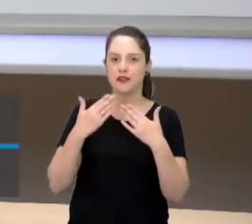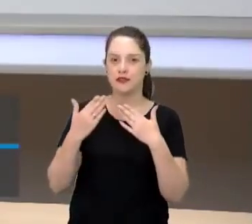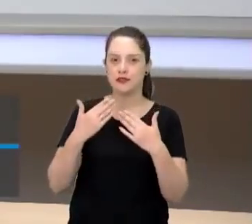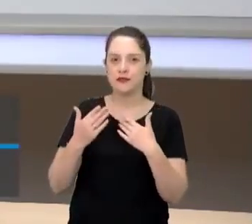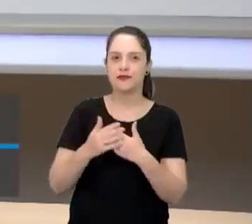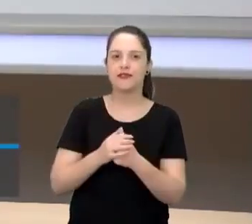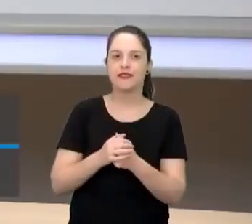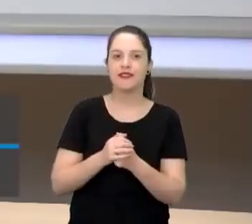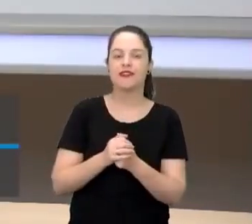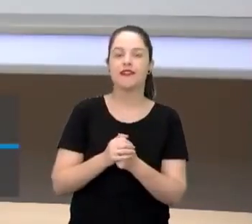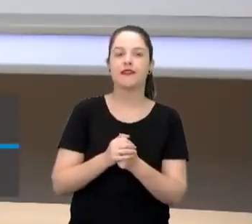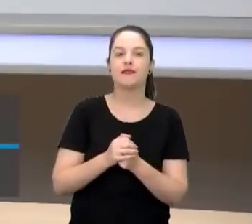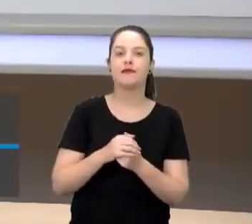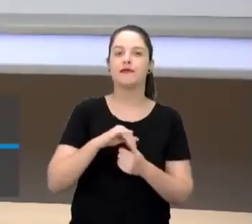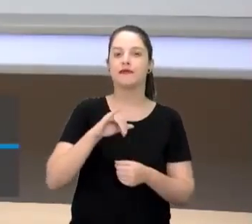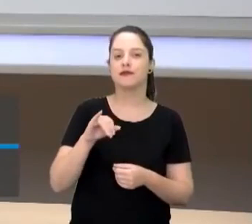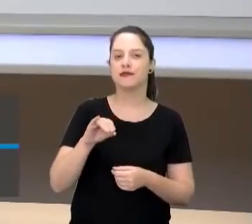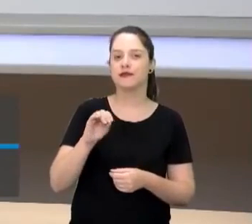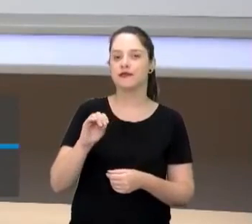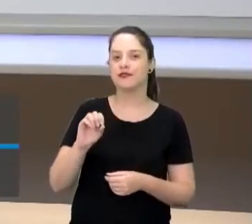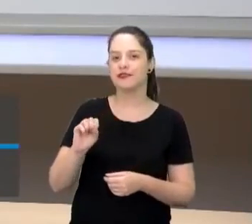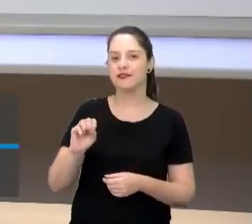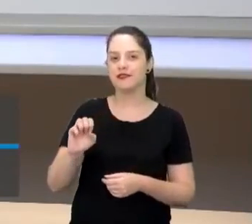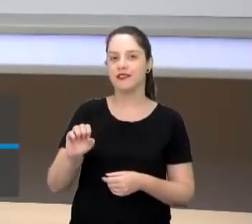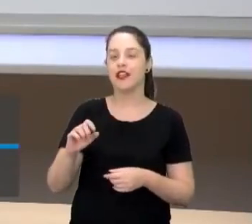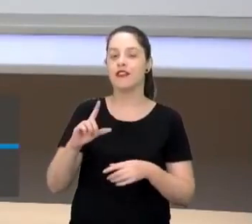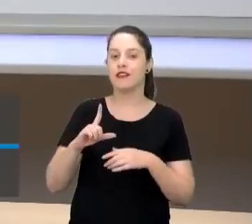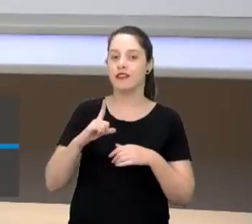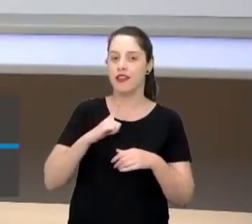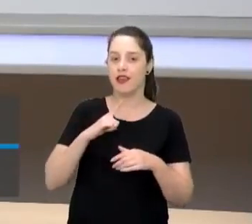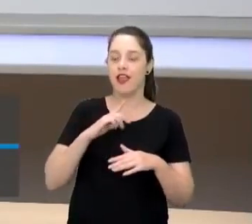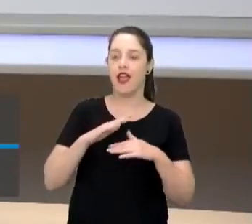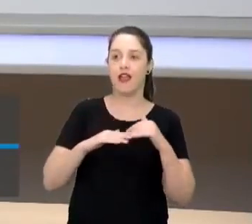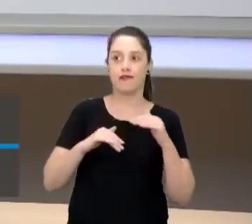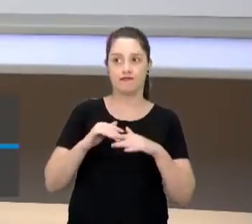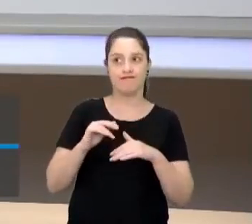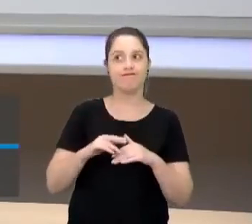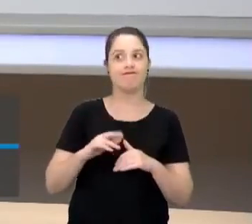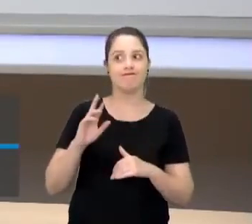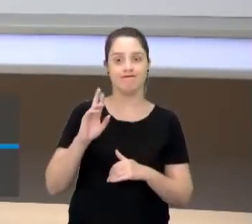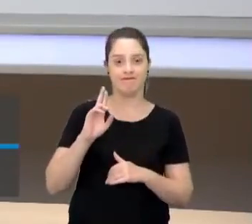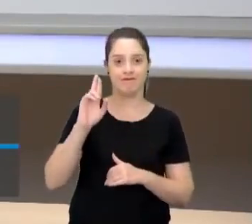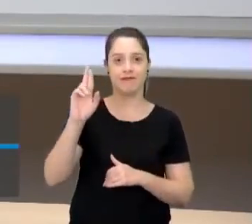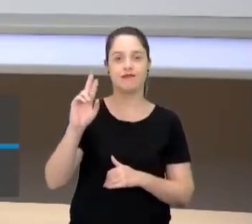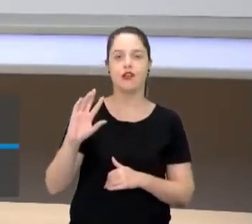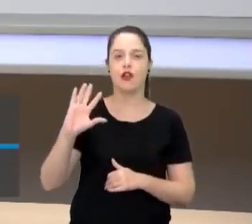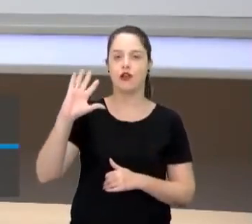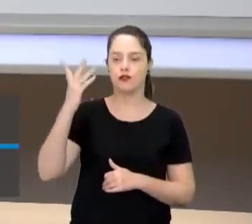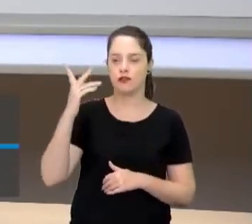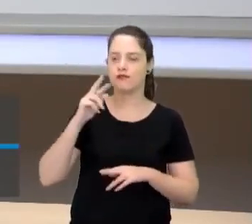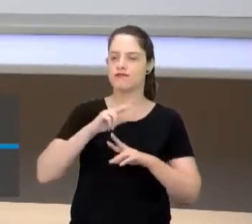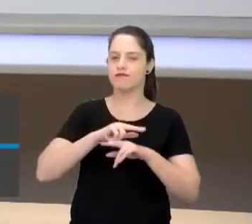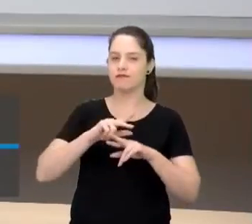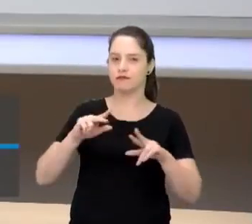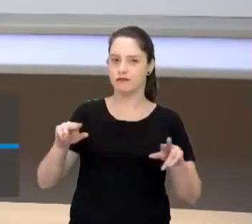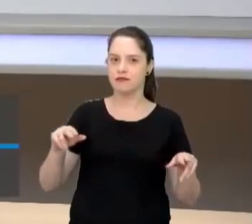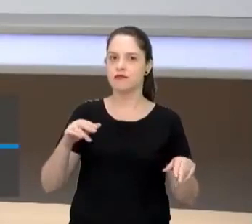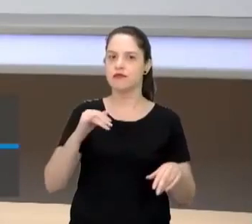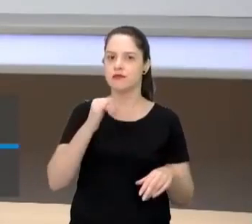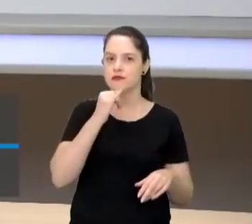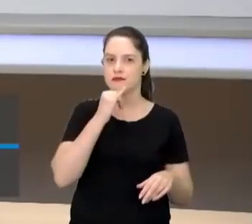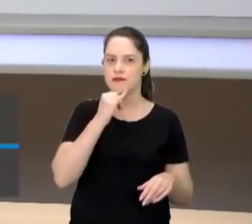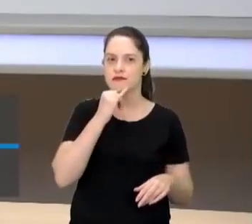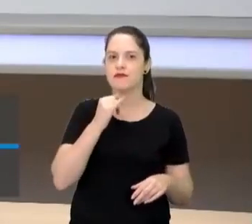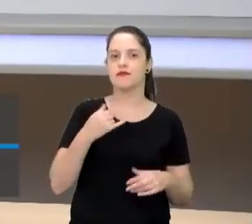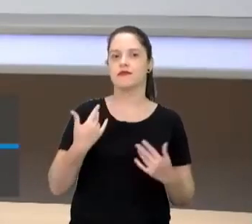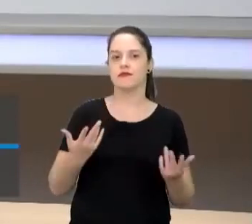não estiver enganado. Ela falou que é uma liberdade com responsabilidade. Acontece em vários momentos. Exemplo, aula de